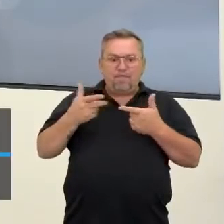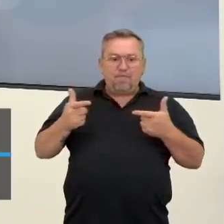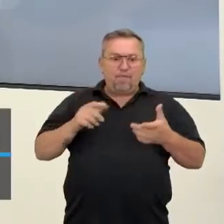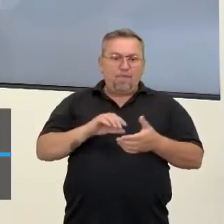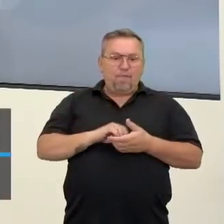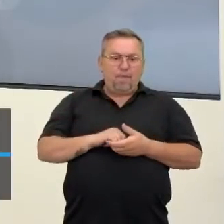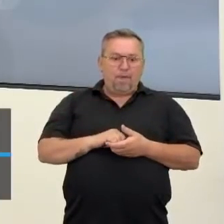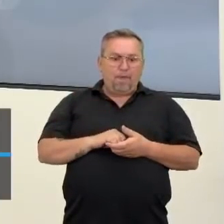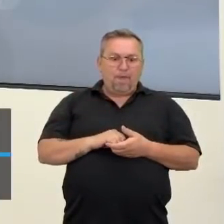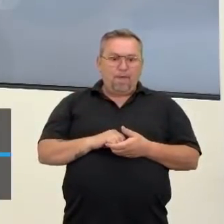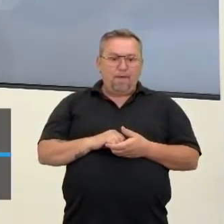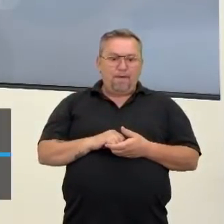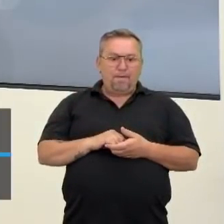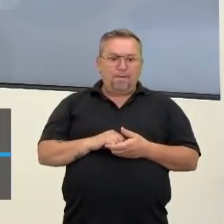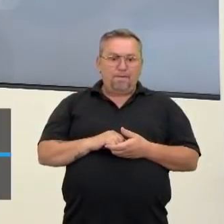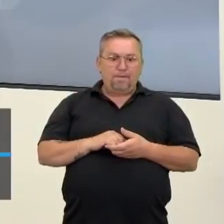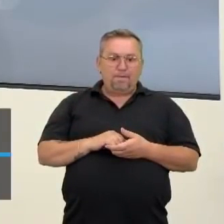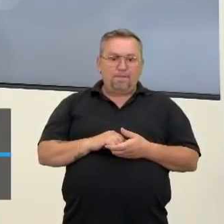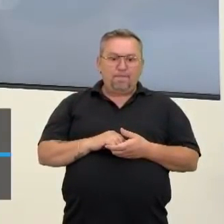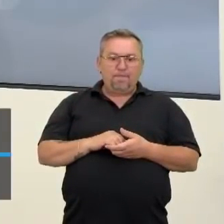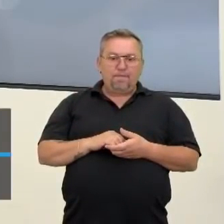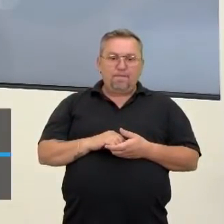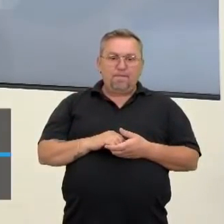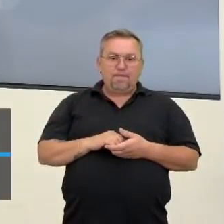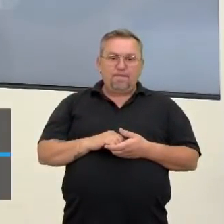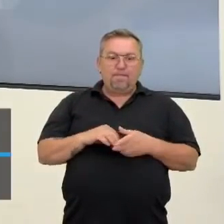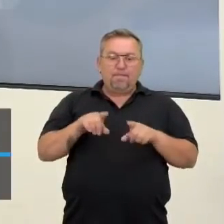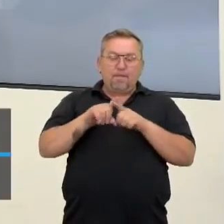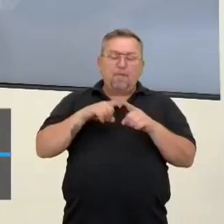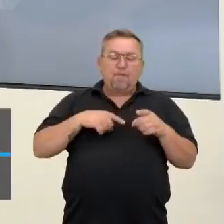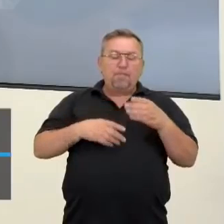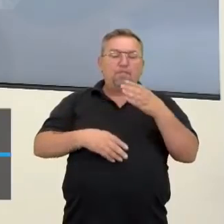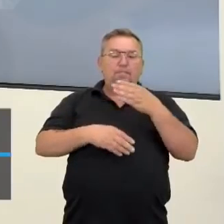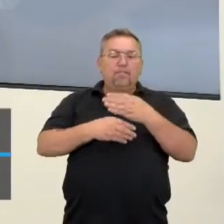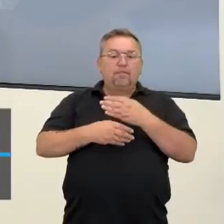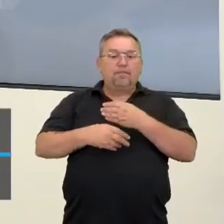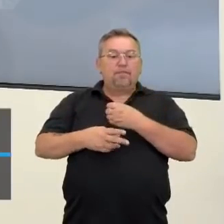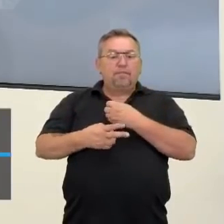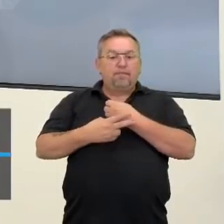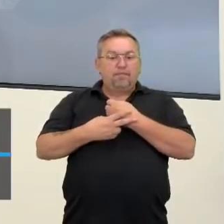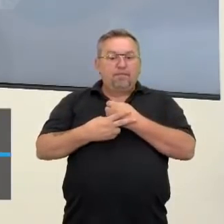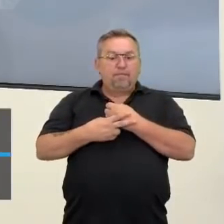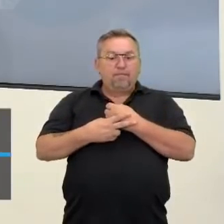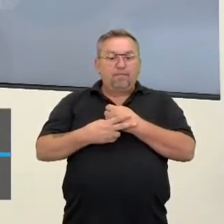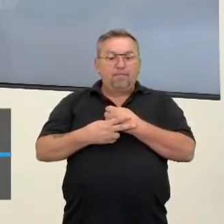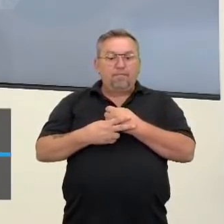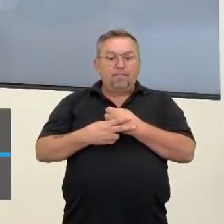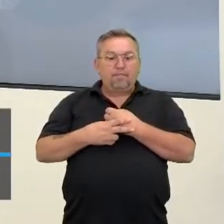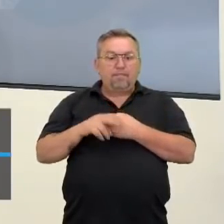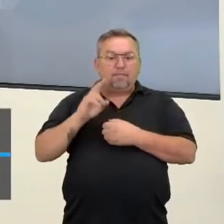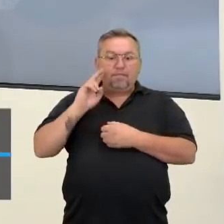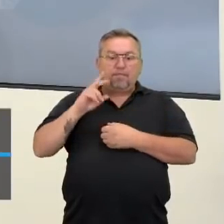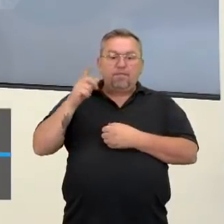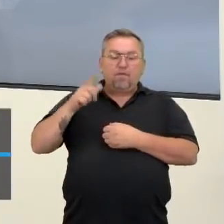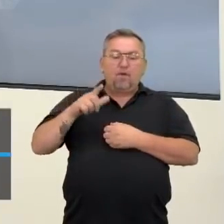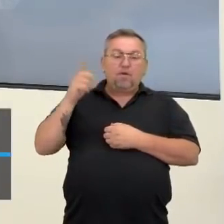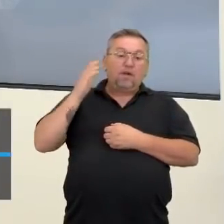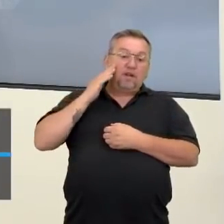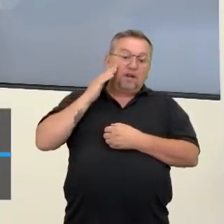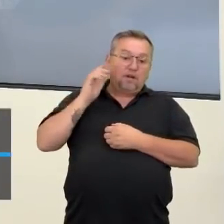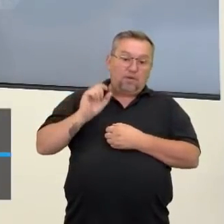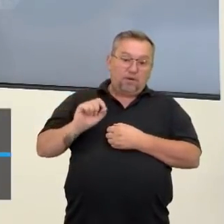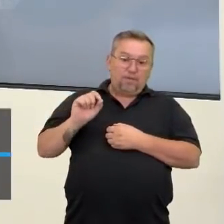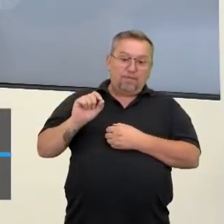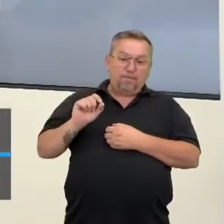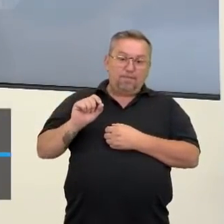quem executou a ação, o verbo, e aí tem os complementos do verbo, certo? Então, where did they have dinner? Você tem que entender nessa aula o quê?